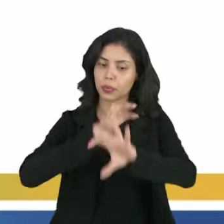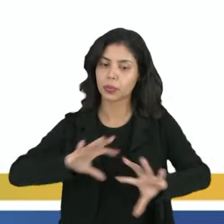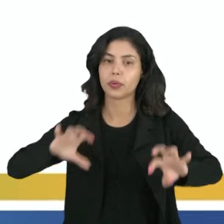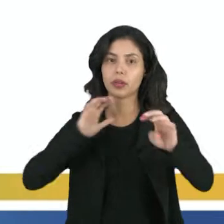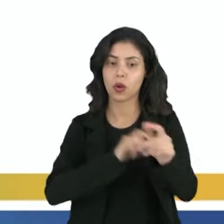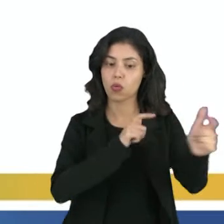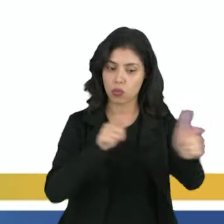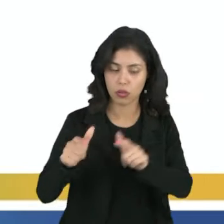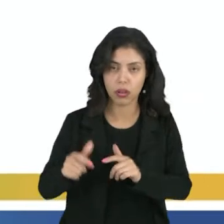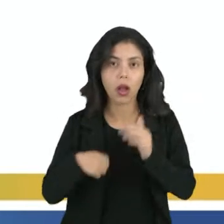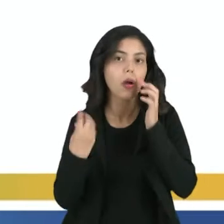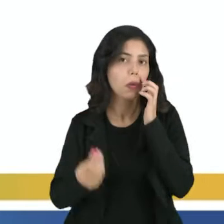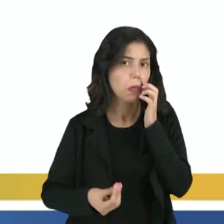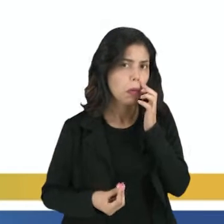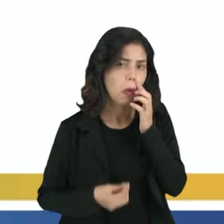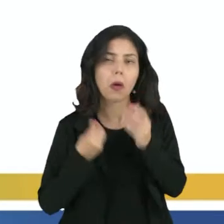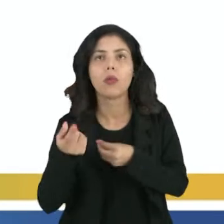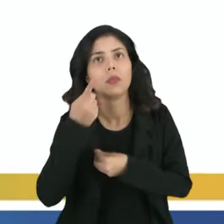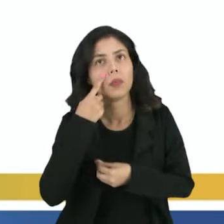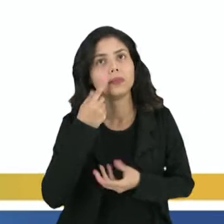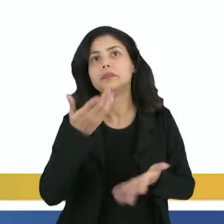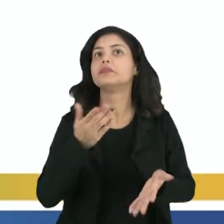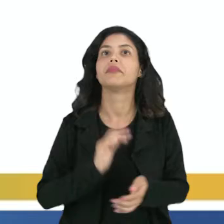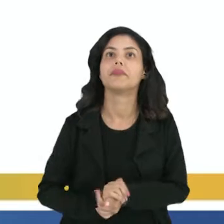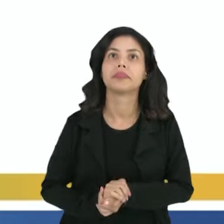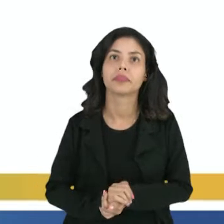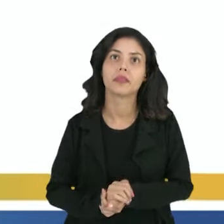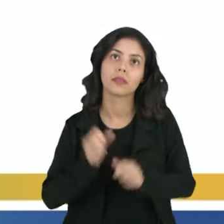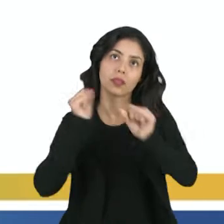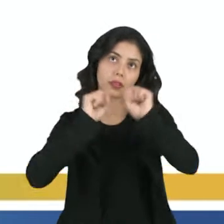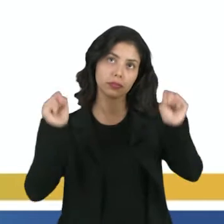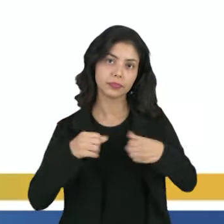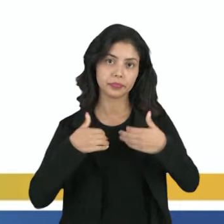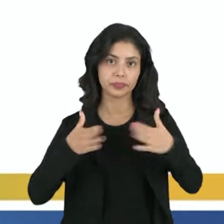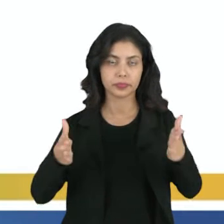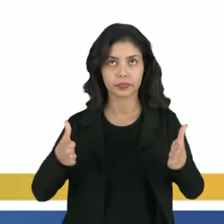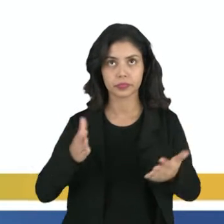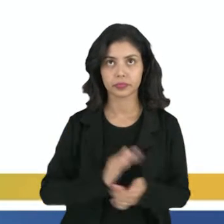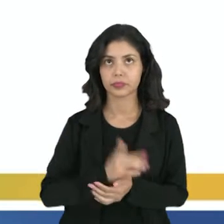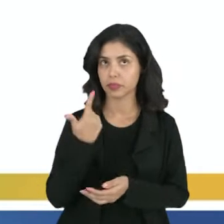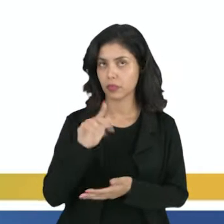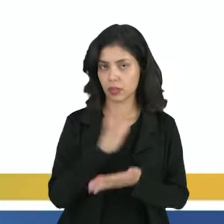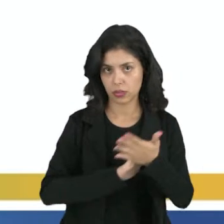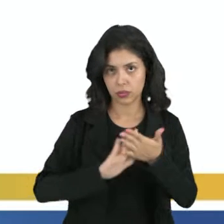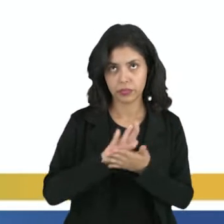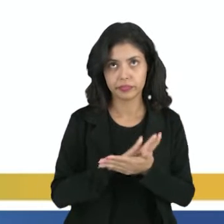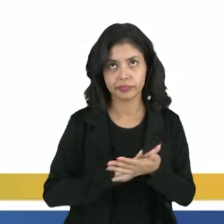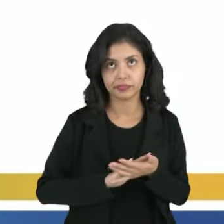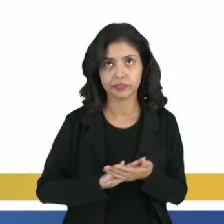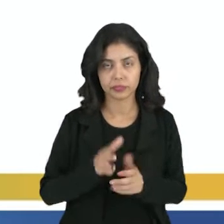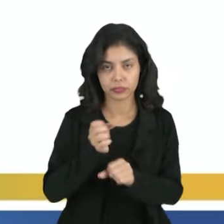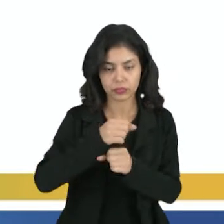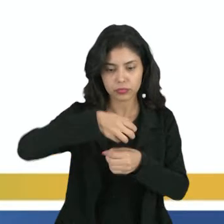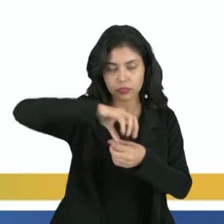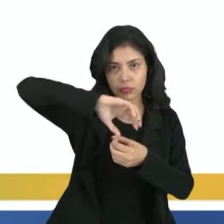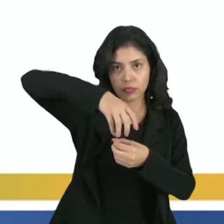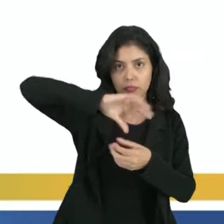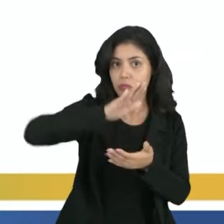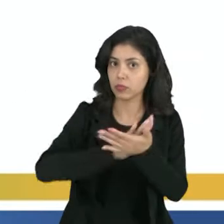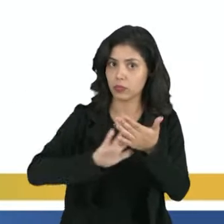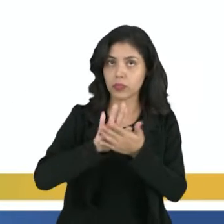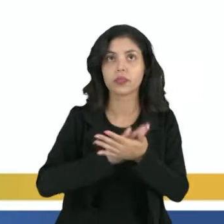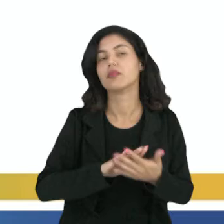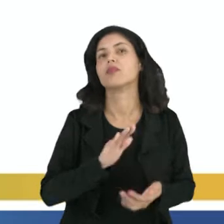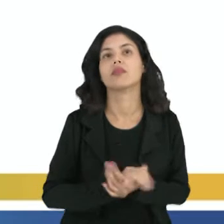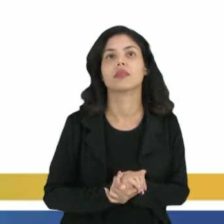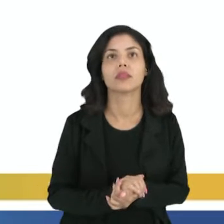meio ambiente. Então, como que a gente pode observar aqui? Nós temos um sistema aberto, não tem nenhuma uma tampa aqui nesse